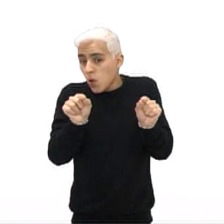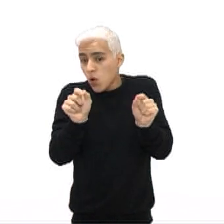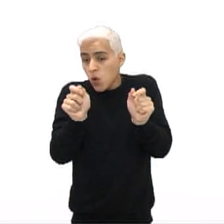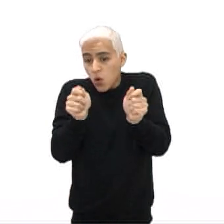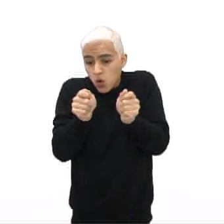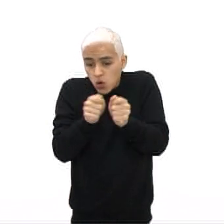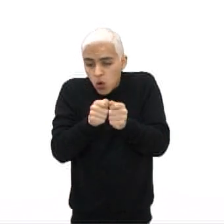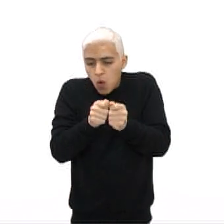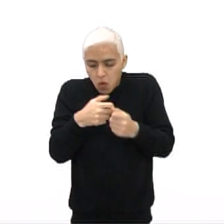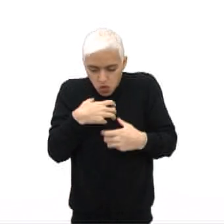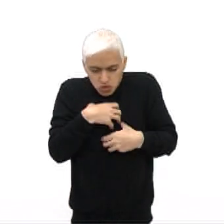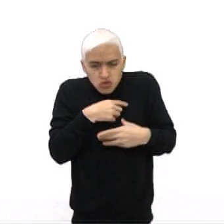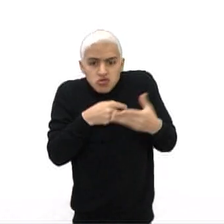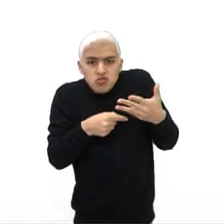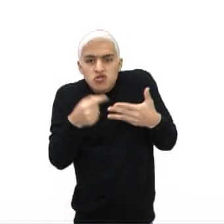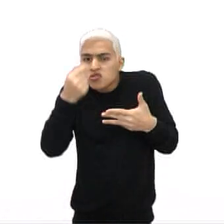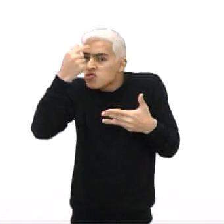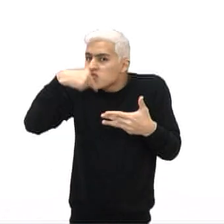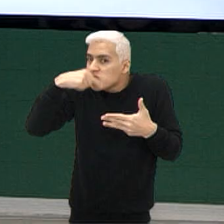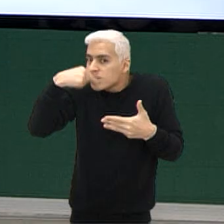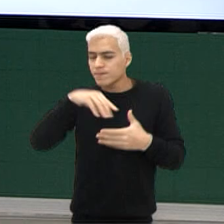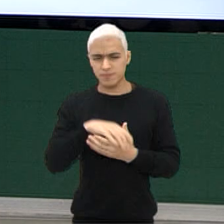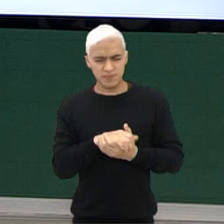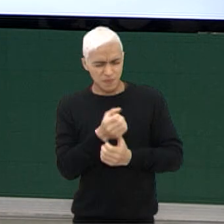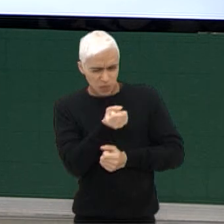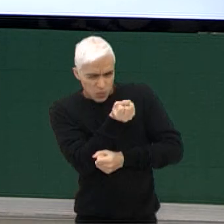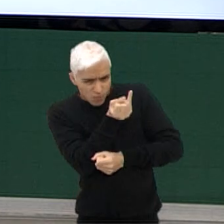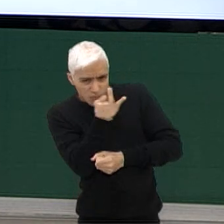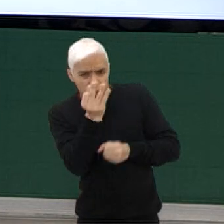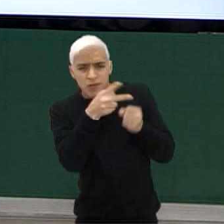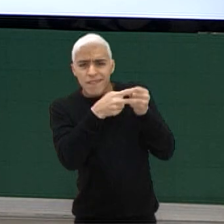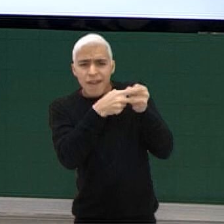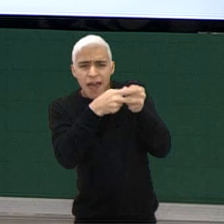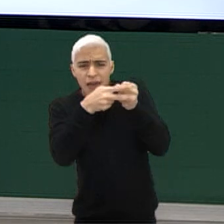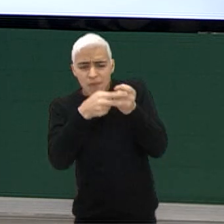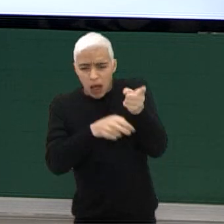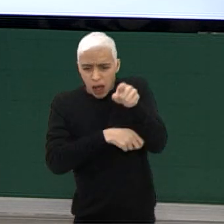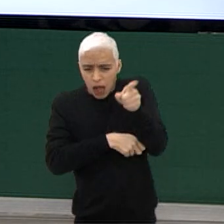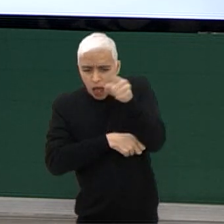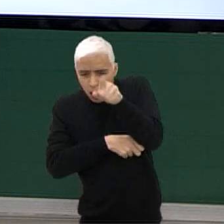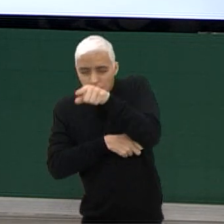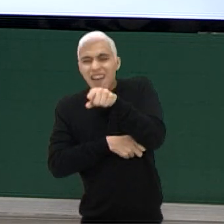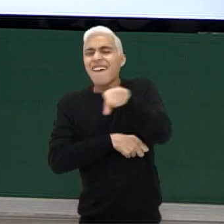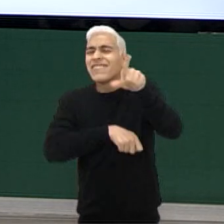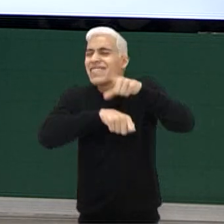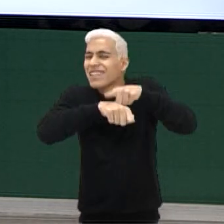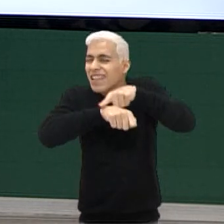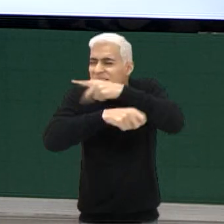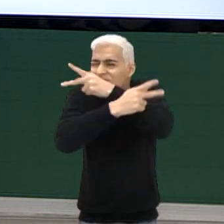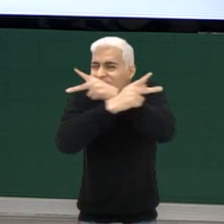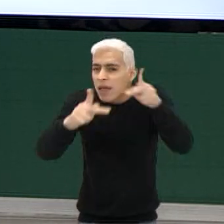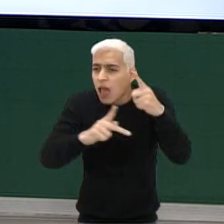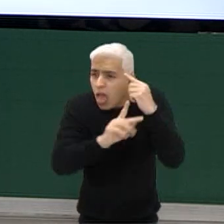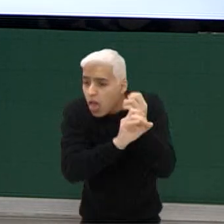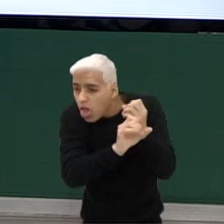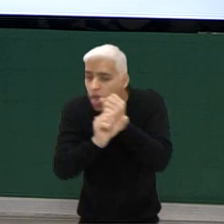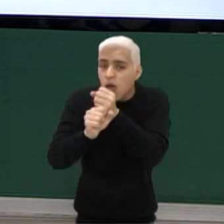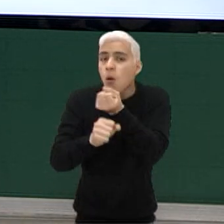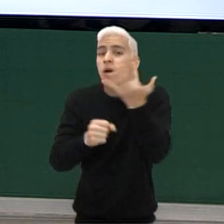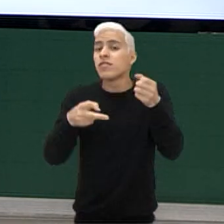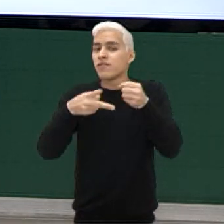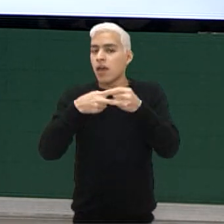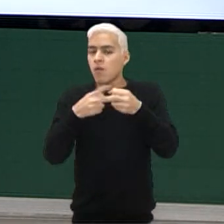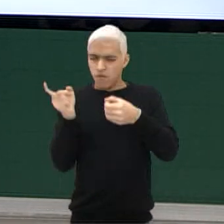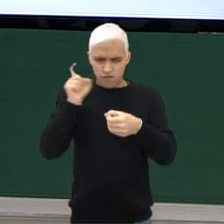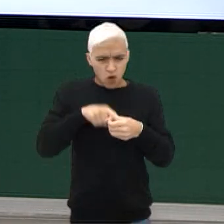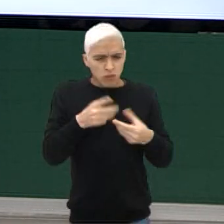com sintomas de gripe. Quantos verbos eu tenho aqui? Um tempinho para vocês pensarem quantos verbos nós temos. Volto